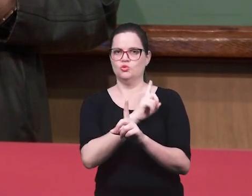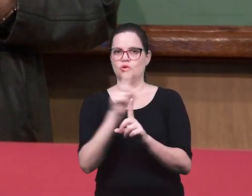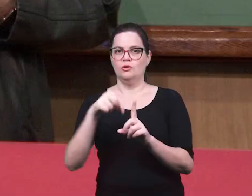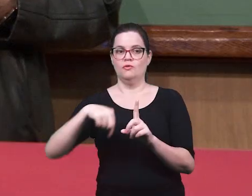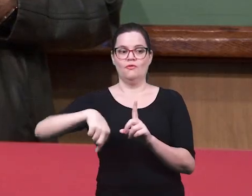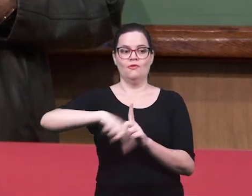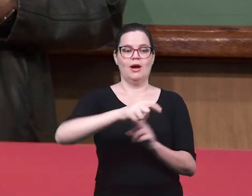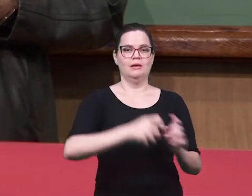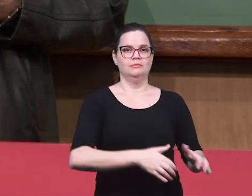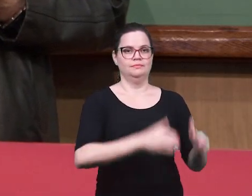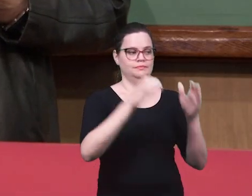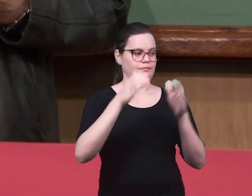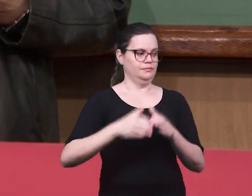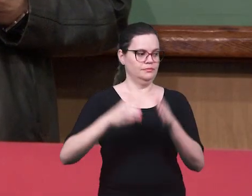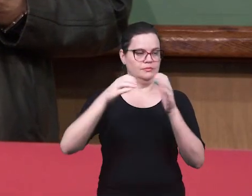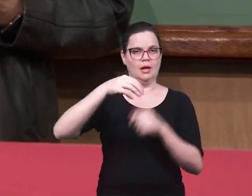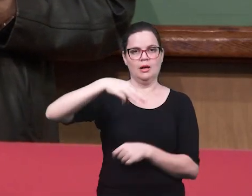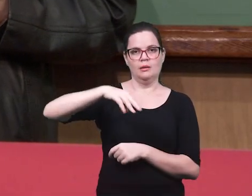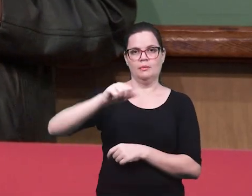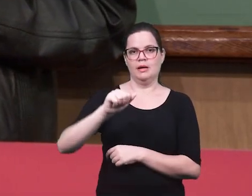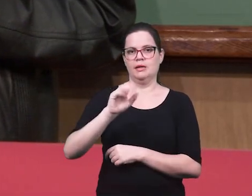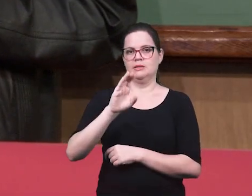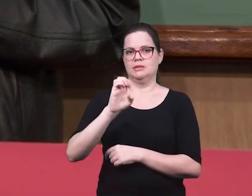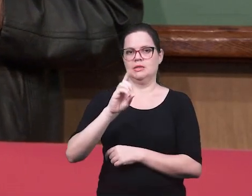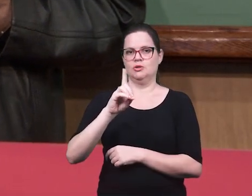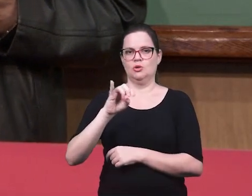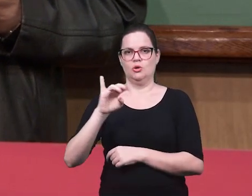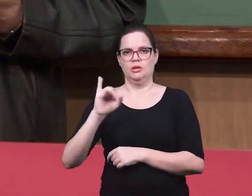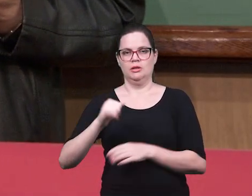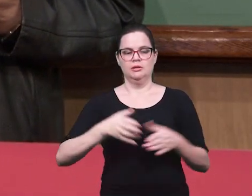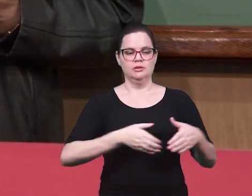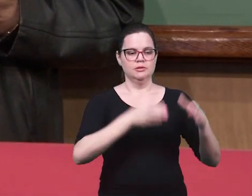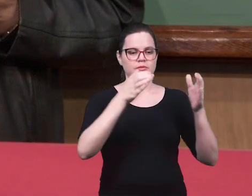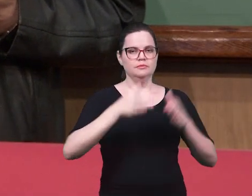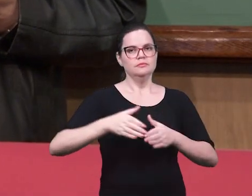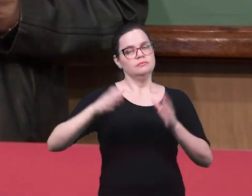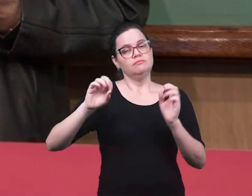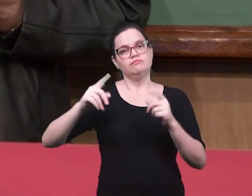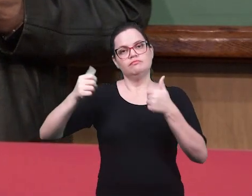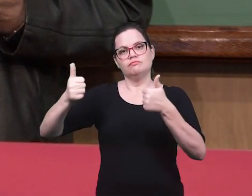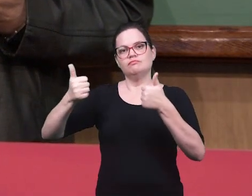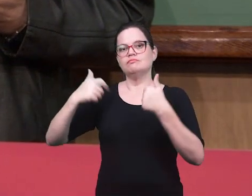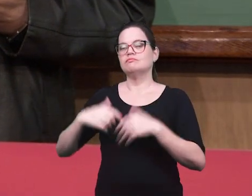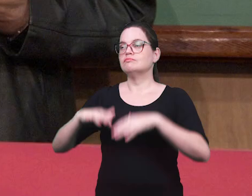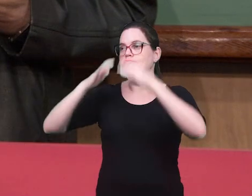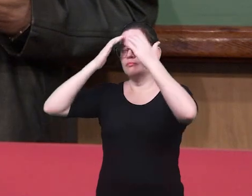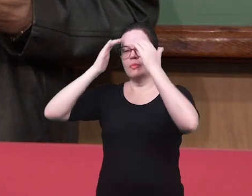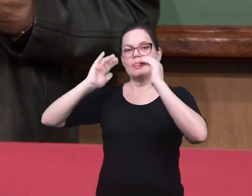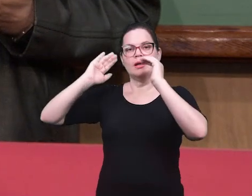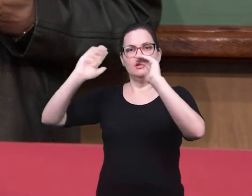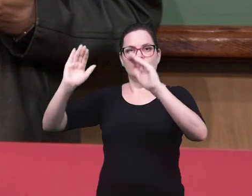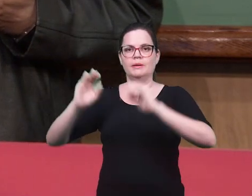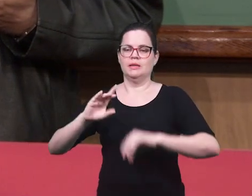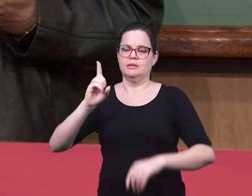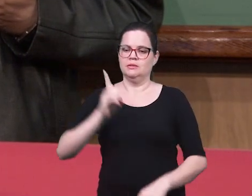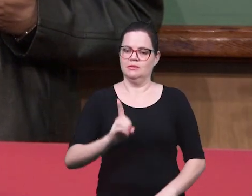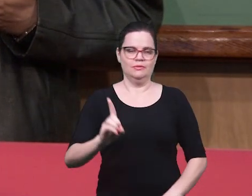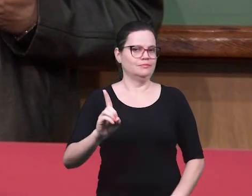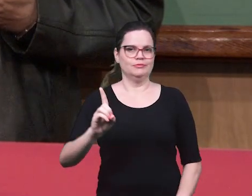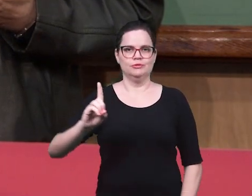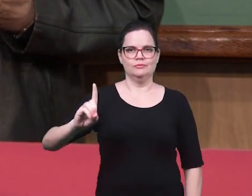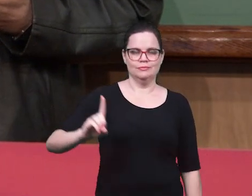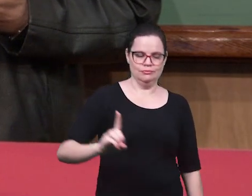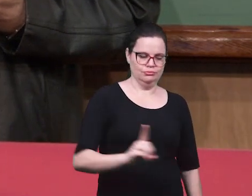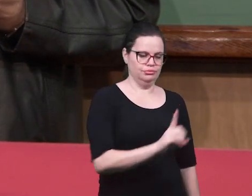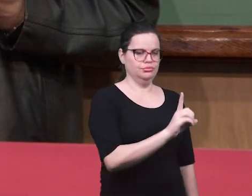Macedônia. O que é santificação? É quando o homem obedece à revelação. Ele ouve e obedece. Porque às vezes o homem ouve,